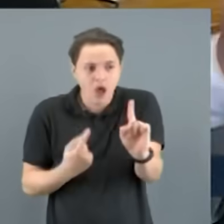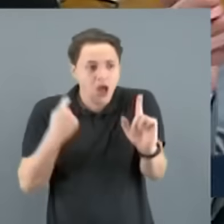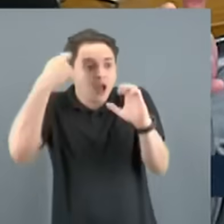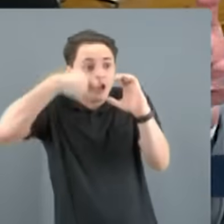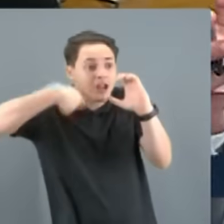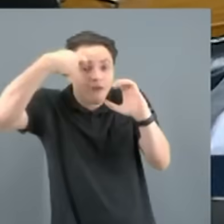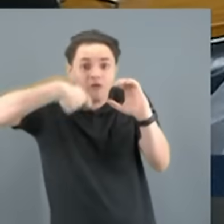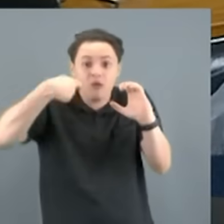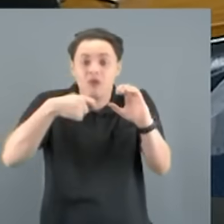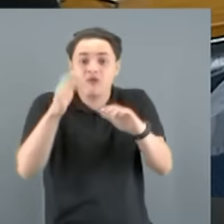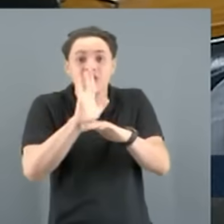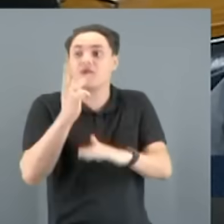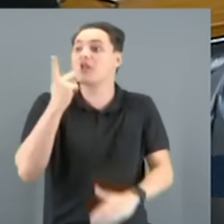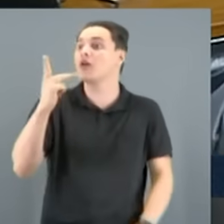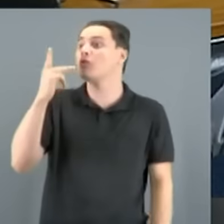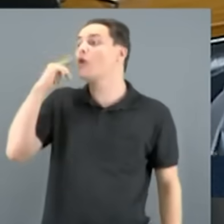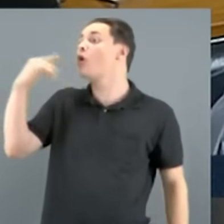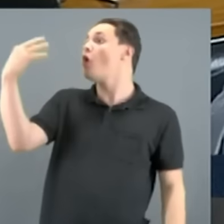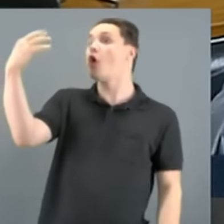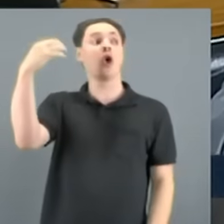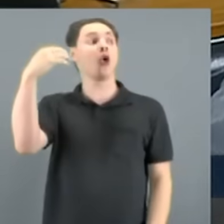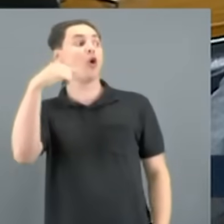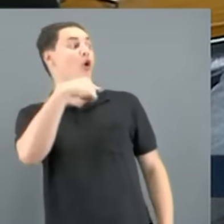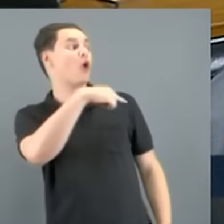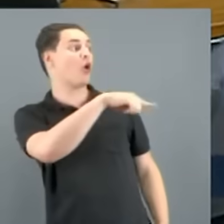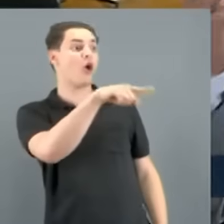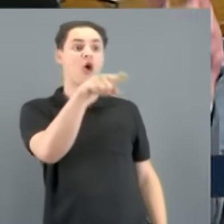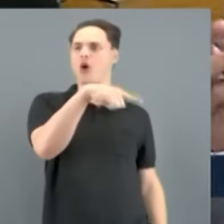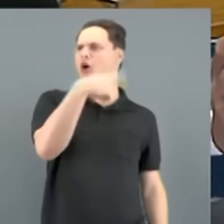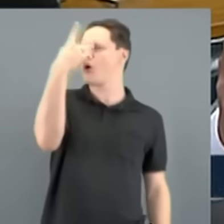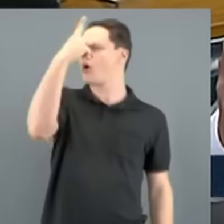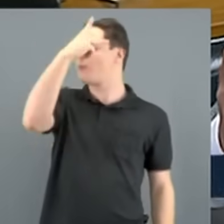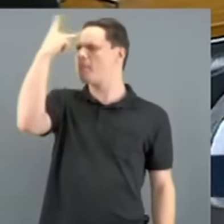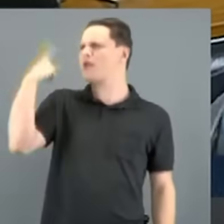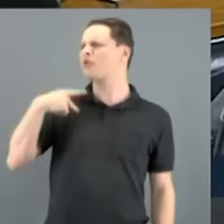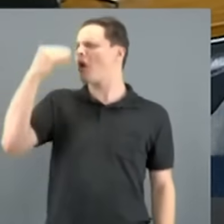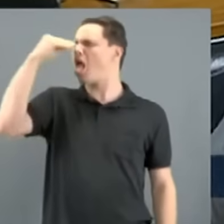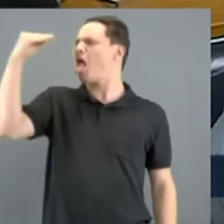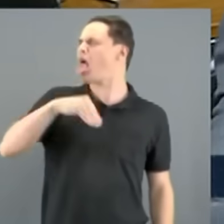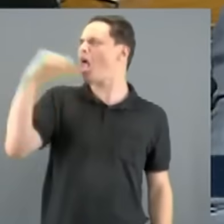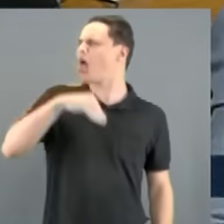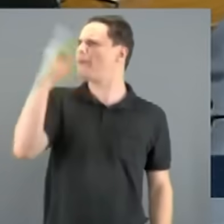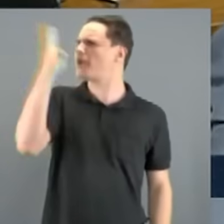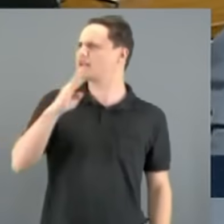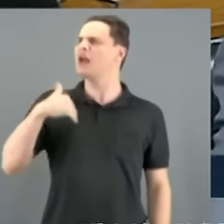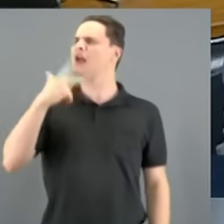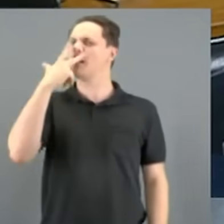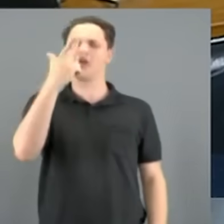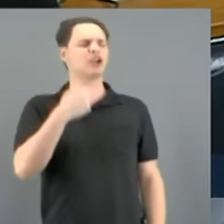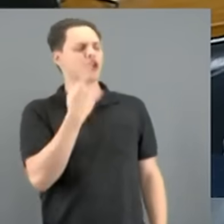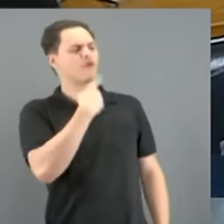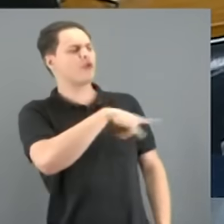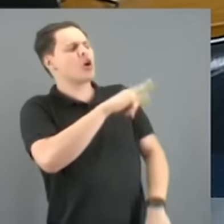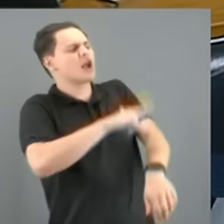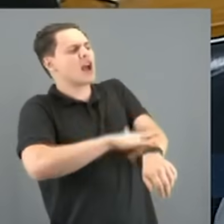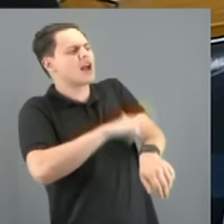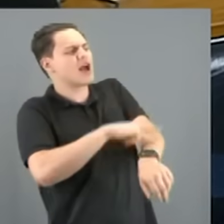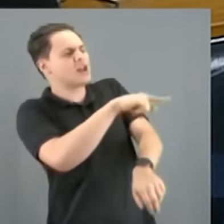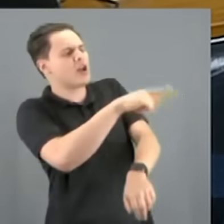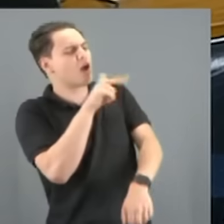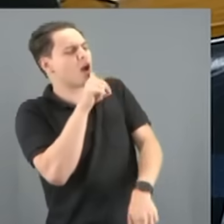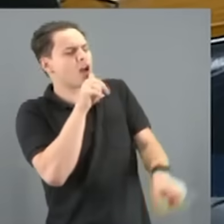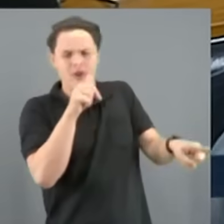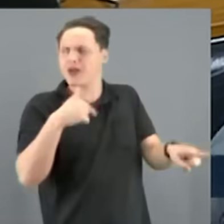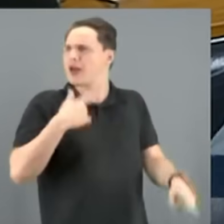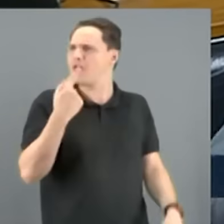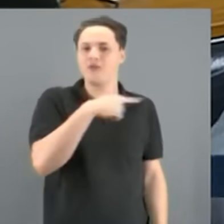olha pessoal que caga Foi o que ele disse carga no Brasil durante anos eu acho que eu vou cagar ali naquele naquela água que tem ali